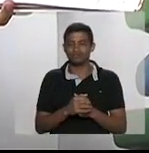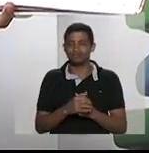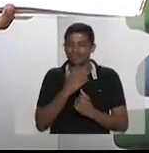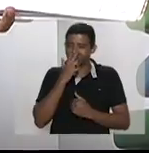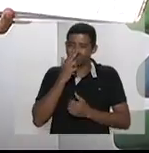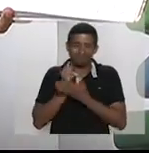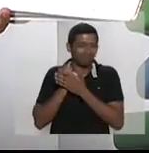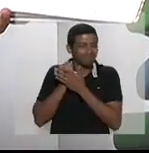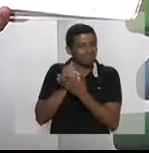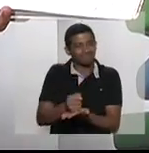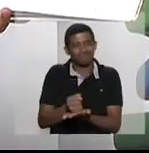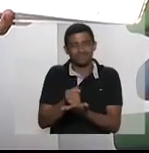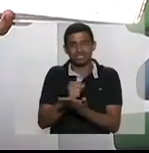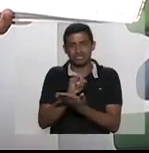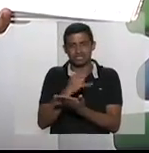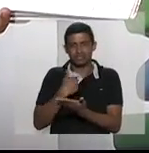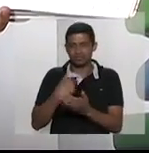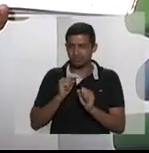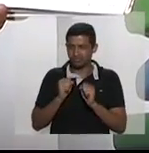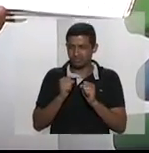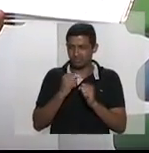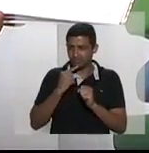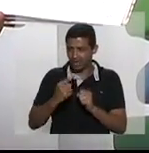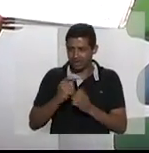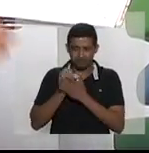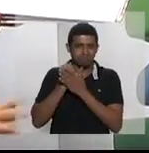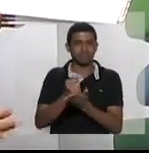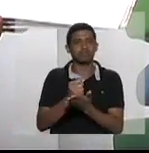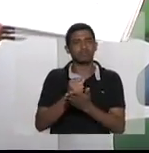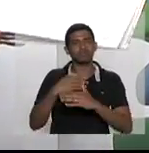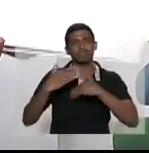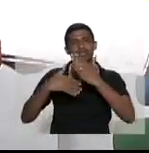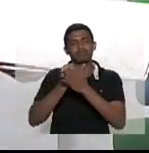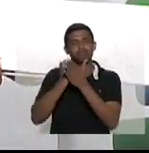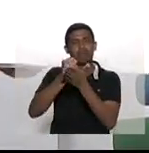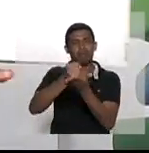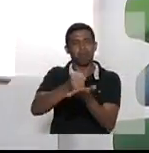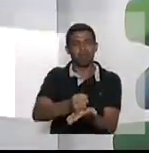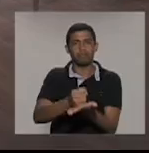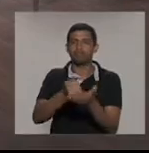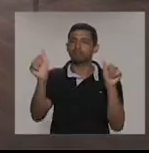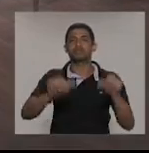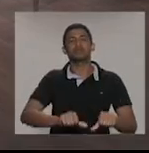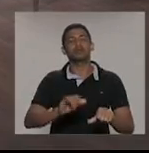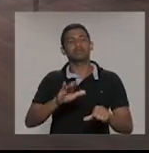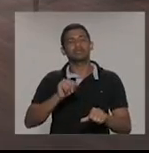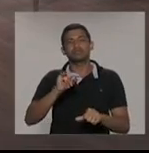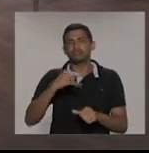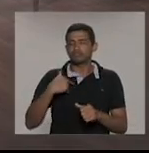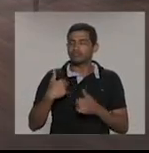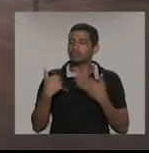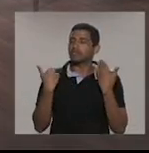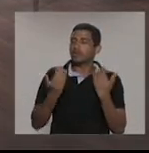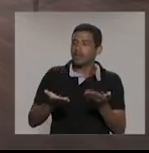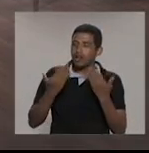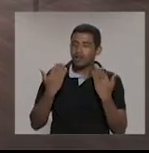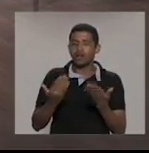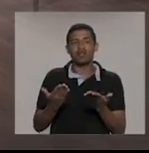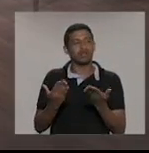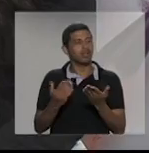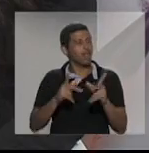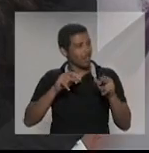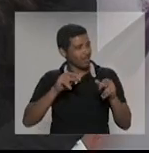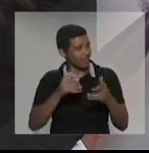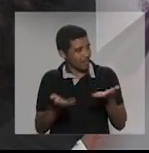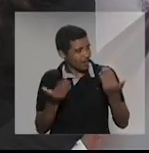Se a gente traz peso, essas situações vão ficar cada vez mais pesadas. Agora, se a gente trata com mais leveza e Então, com que seja leve esclarecimento...